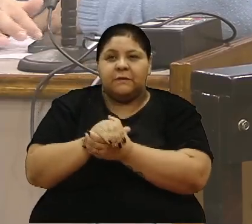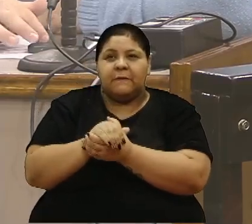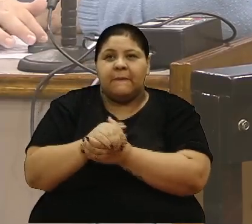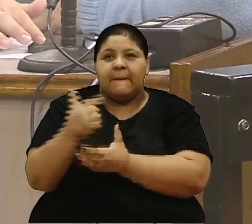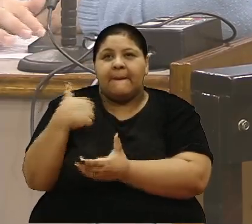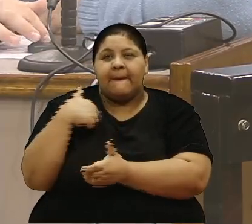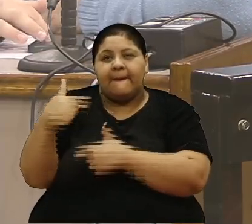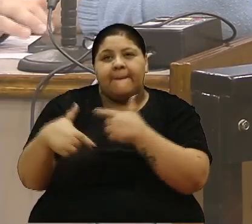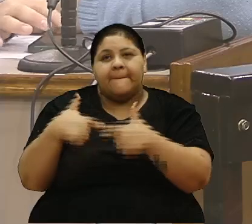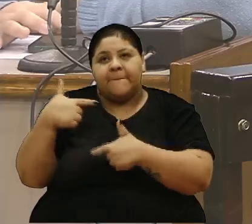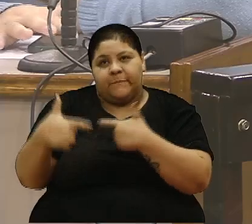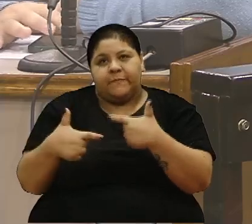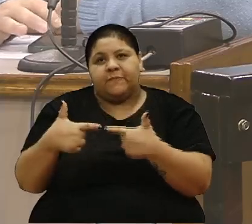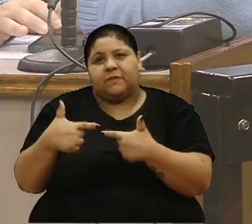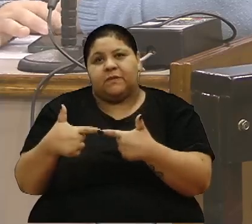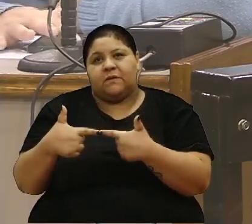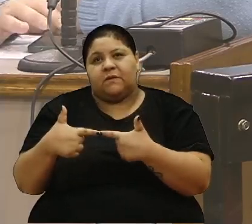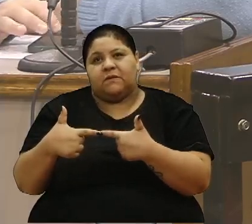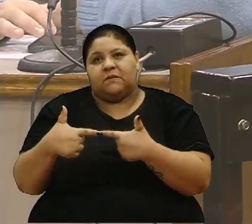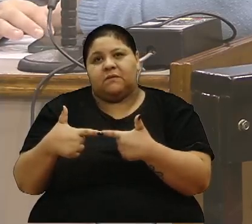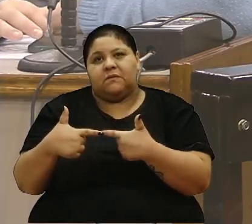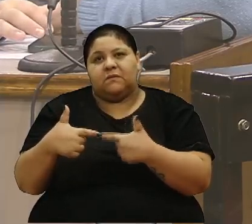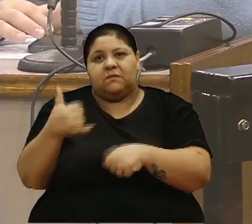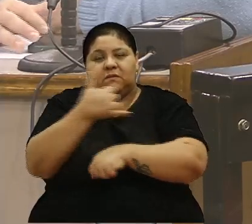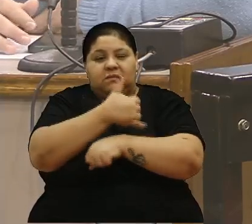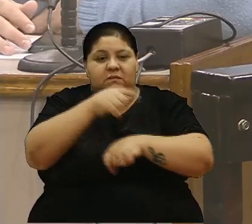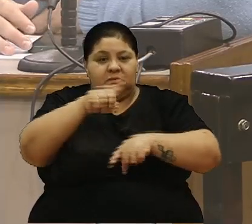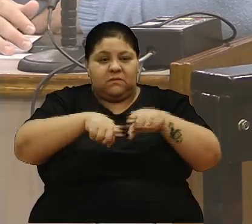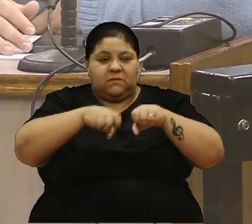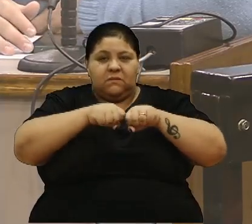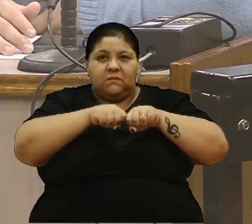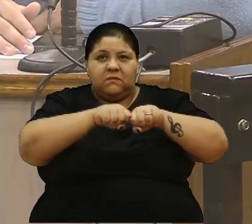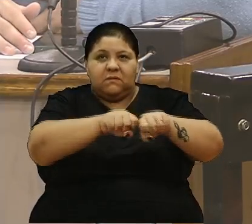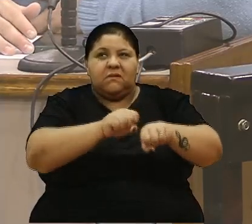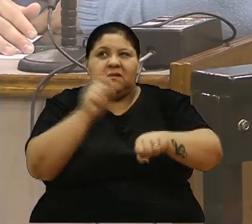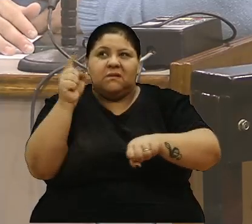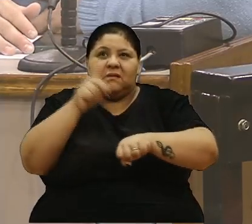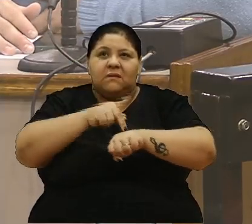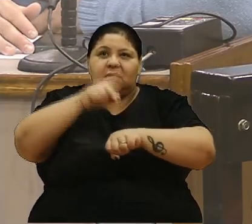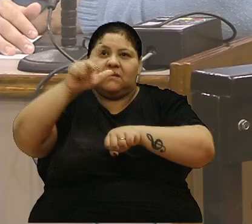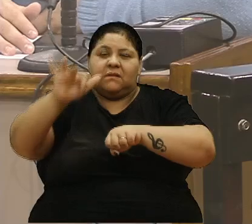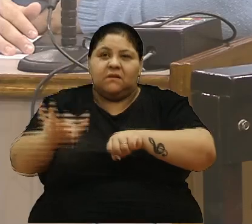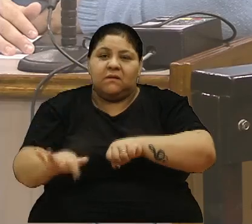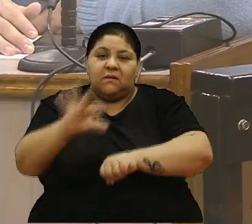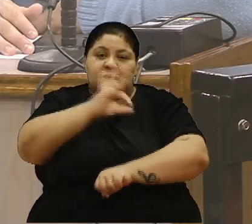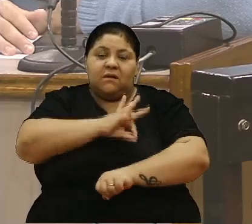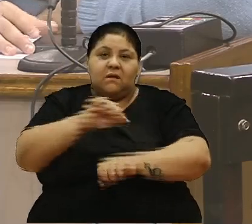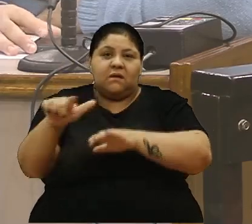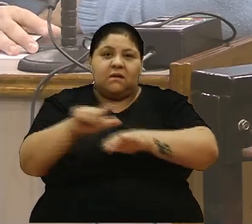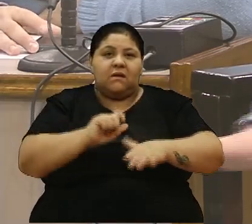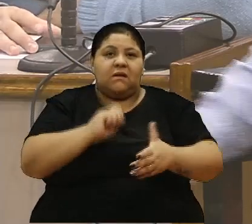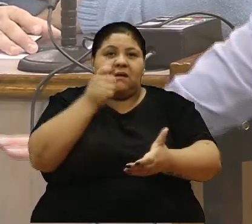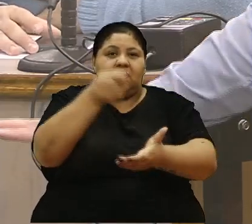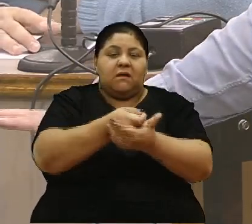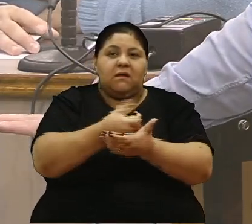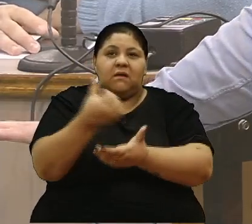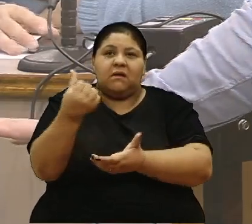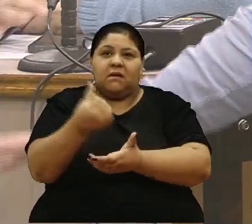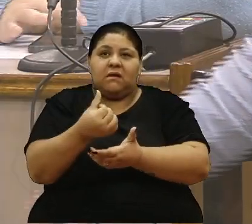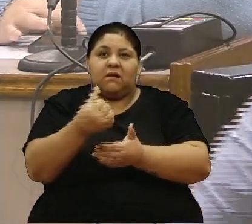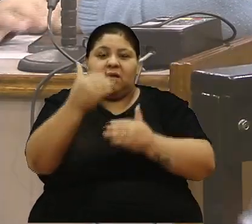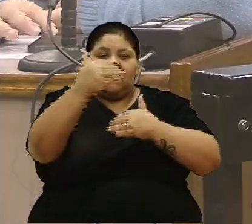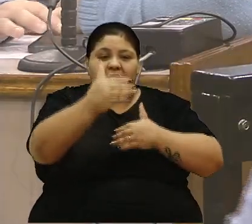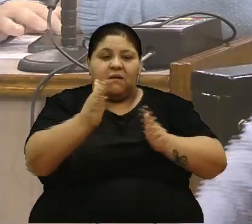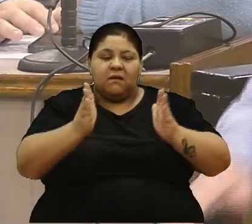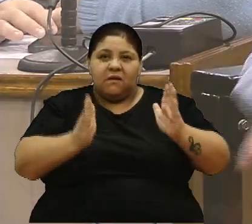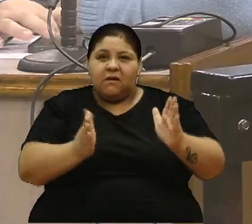Eu trabalhava, passava no Mercado Machado, lá em Passo Fundo, recebia por semana, comprava 6 caixas de rancho